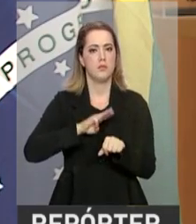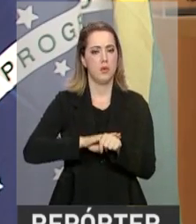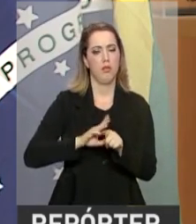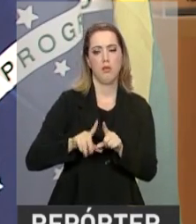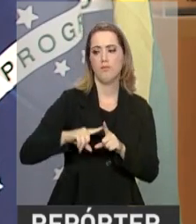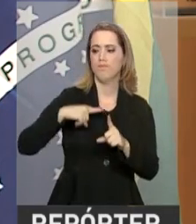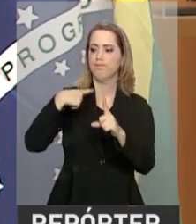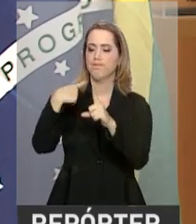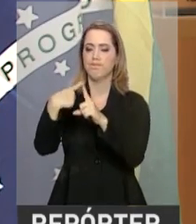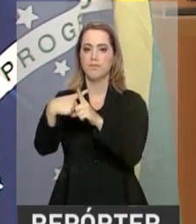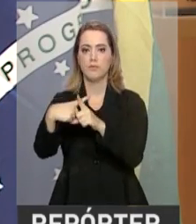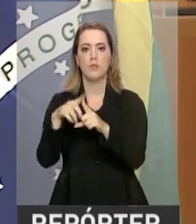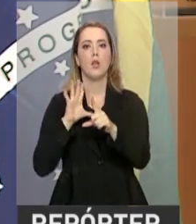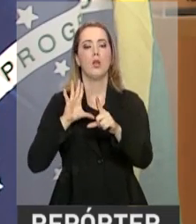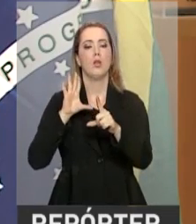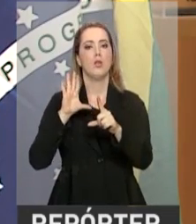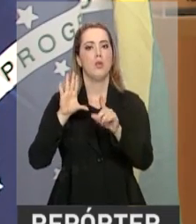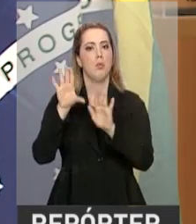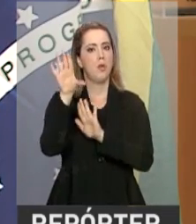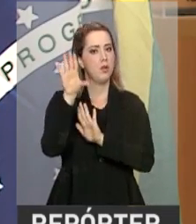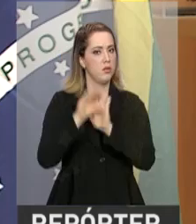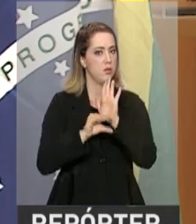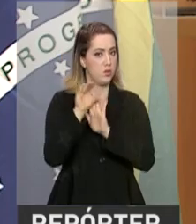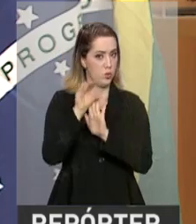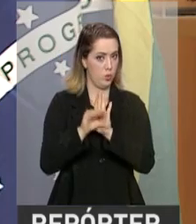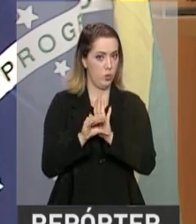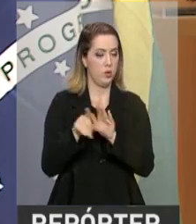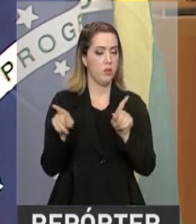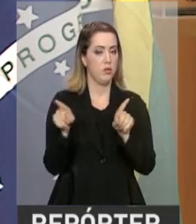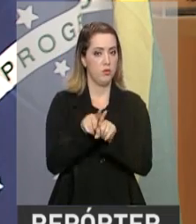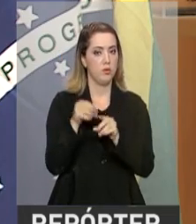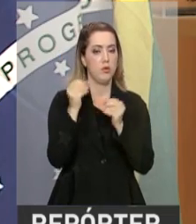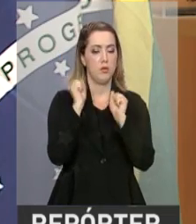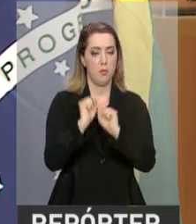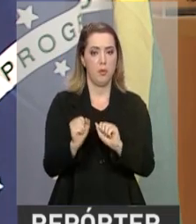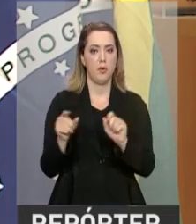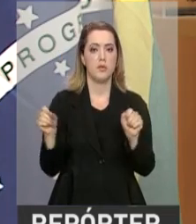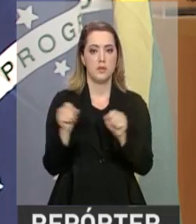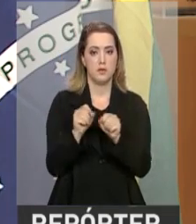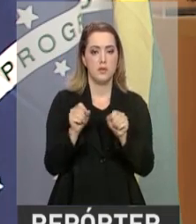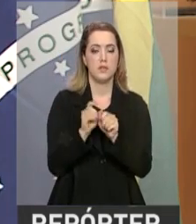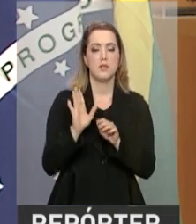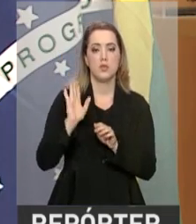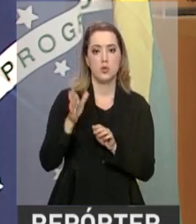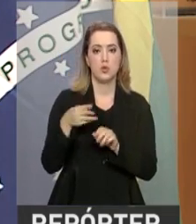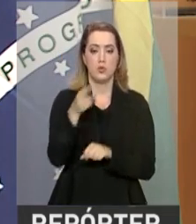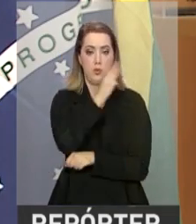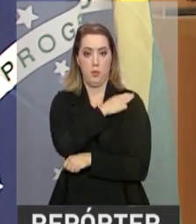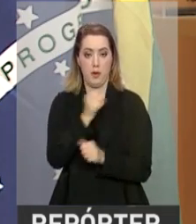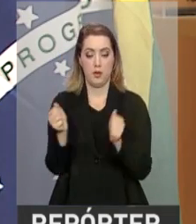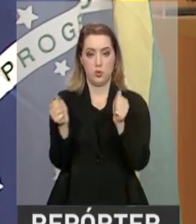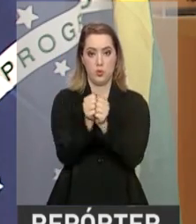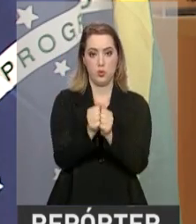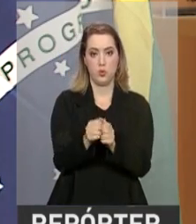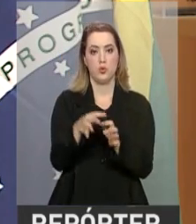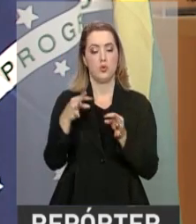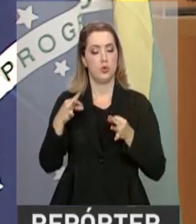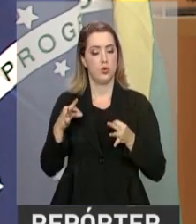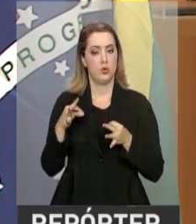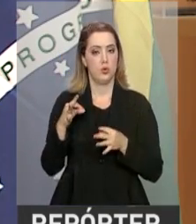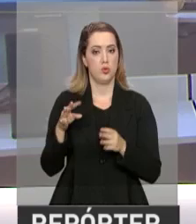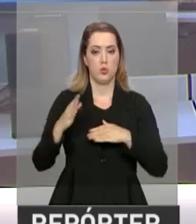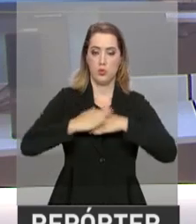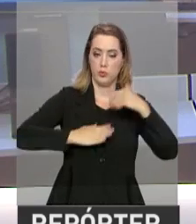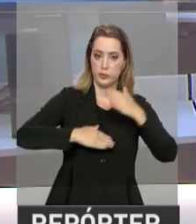mais o conteúdo da base Nacional curricular e ele possa concluir o nível médio com um curso técnico